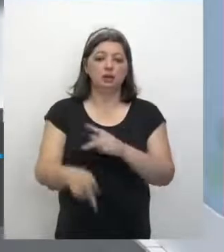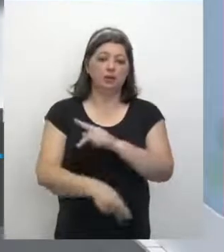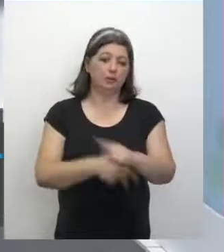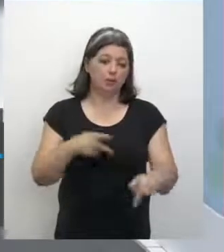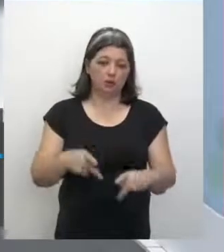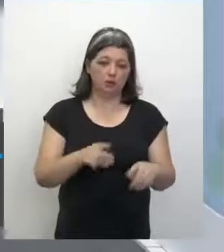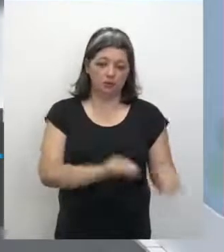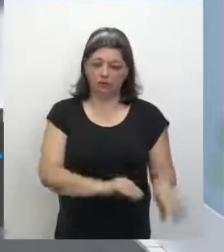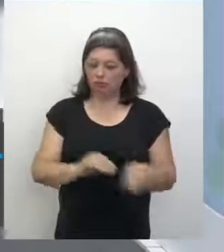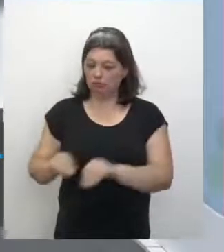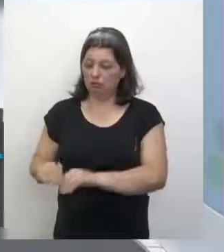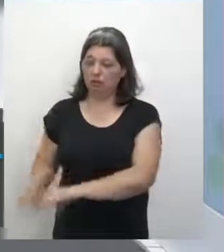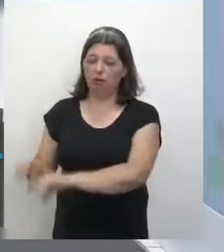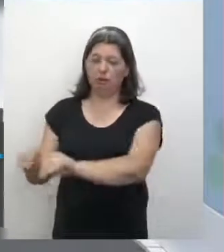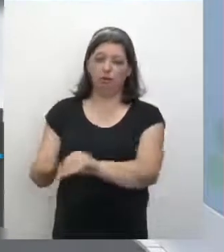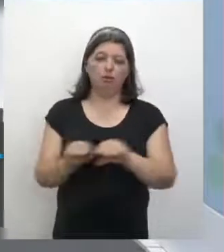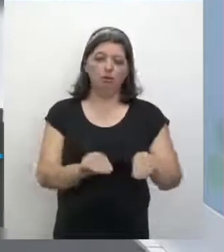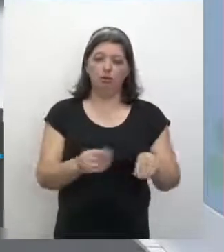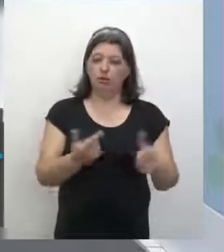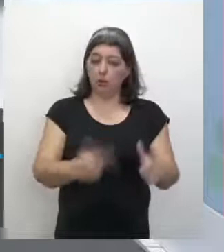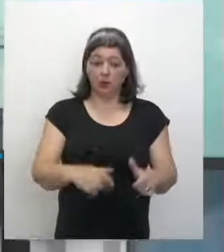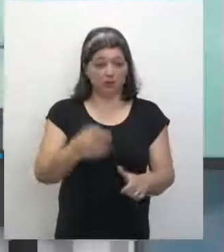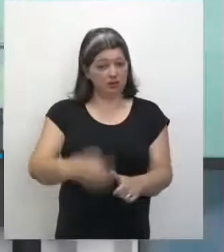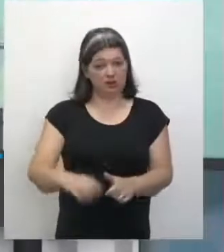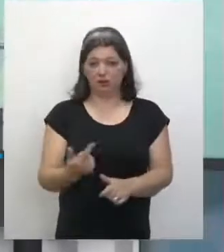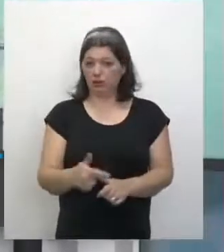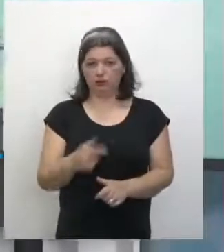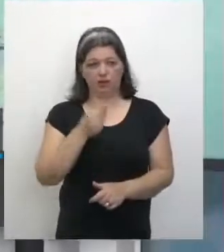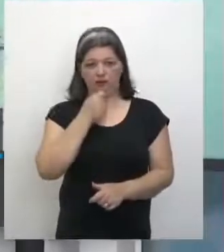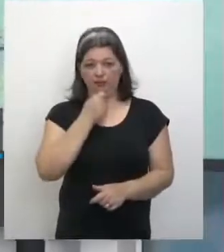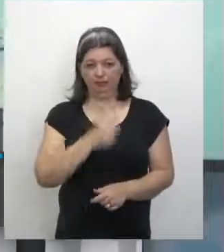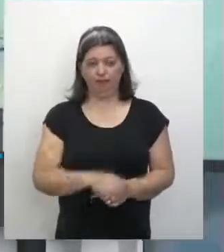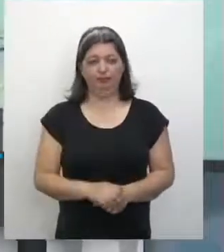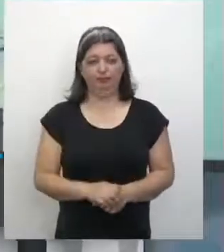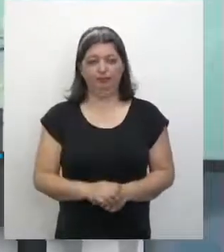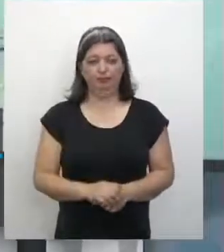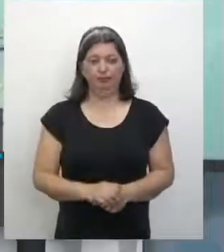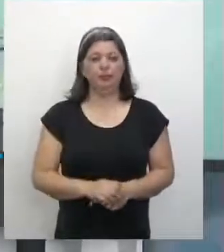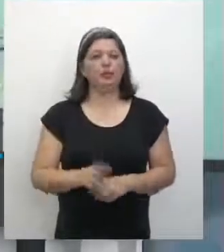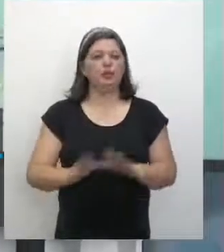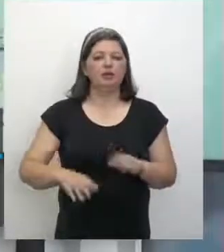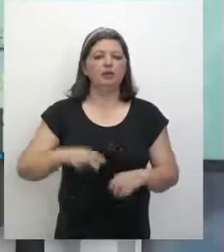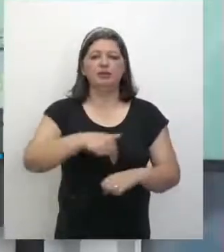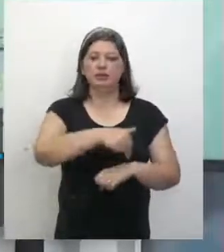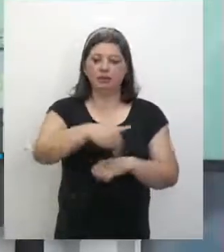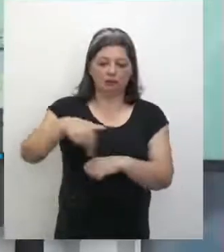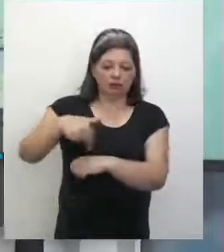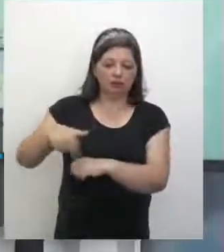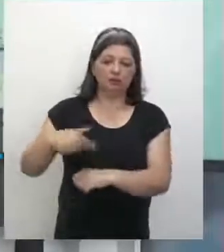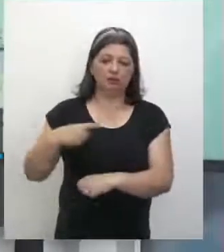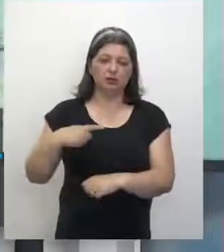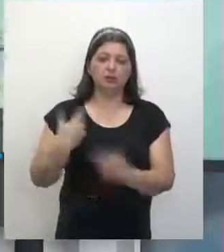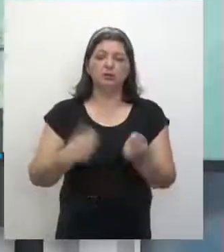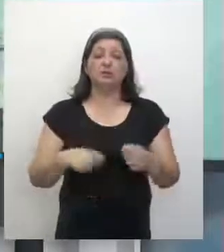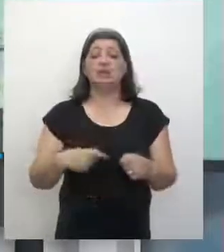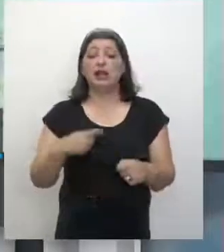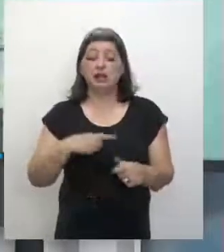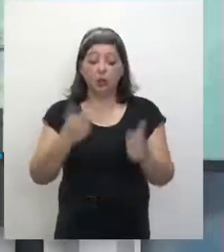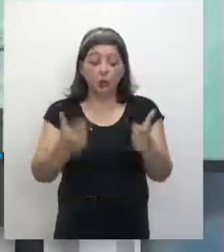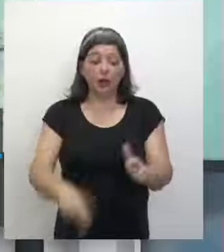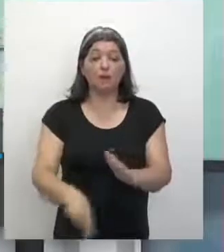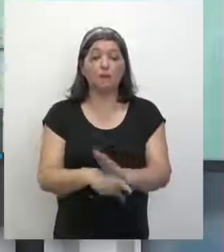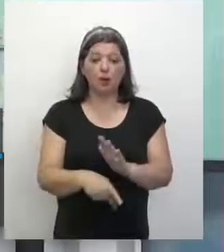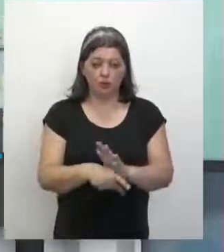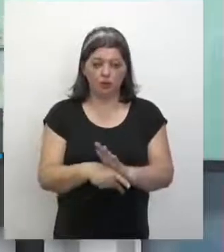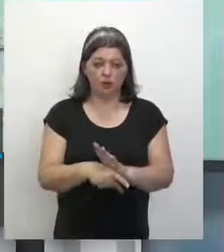ele não tem território, né? E muitas nações aí consideram povos, né, tendo o seu território. Né? A gente viu aí em